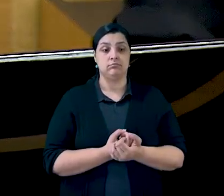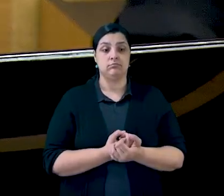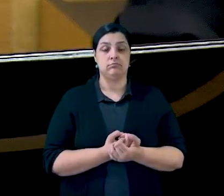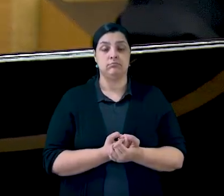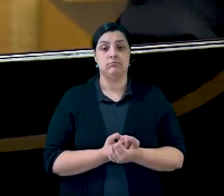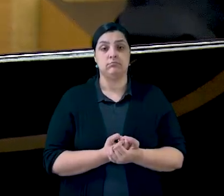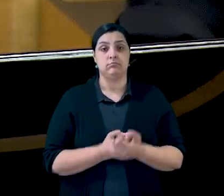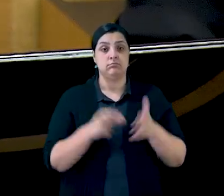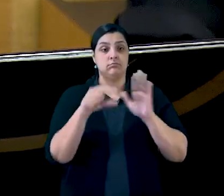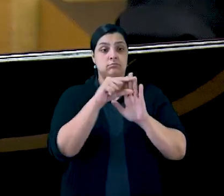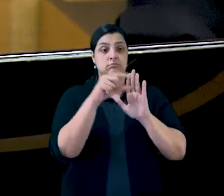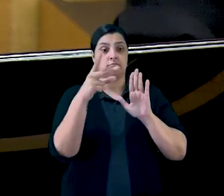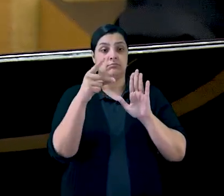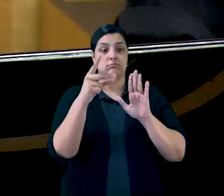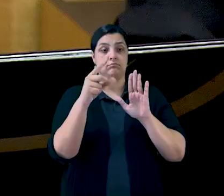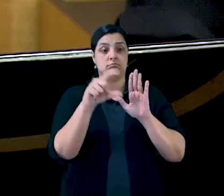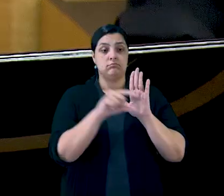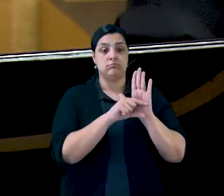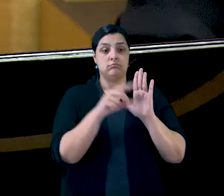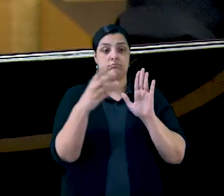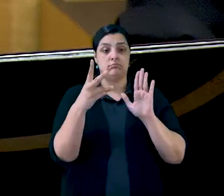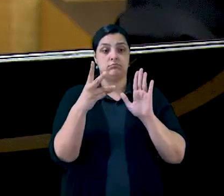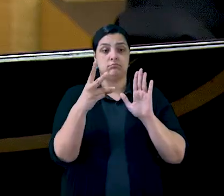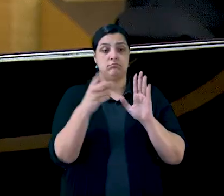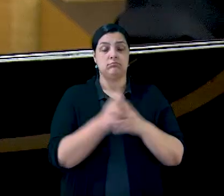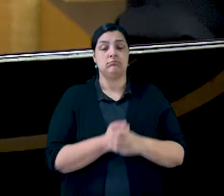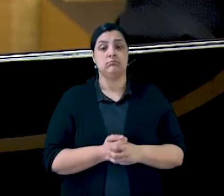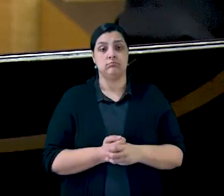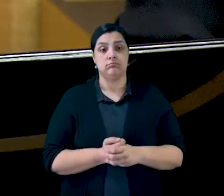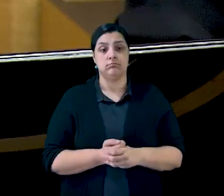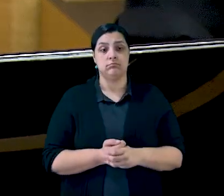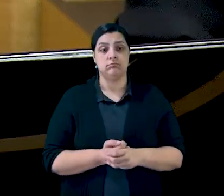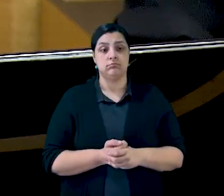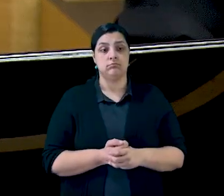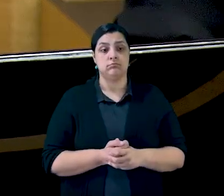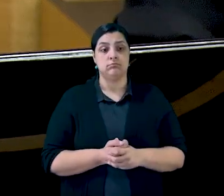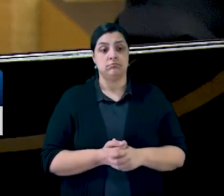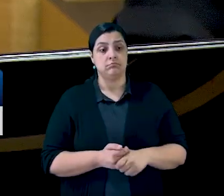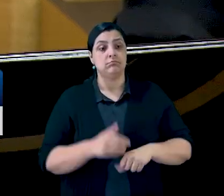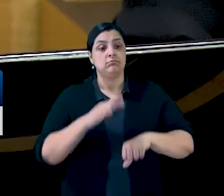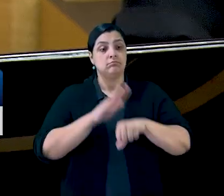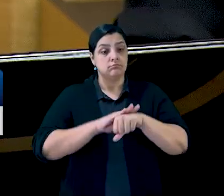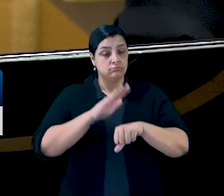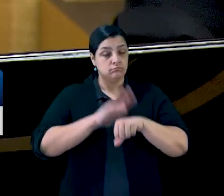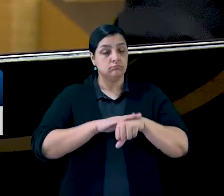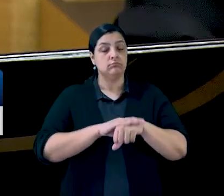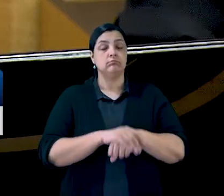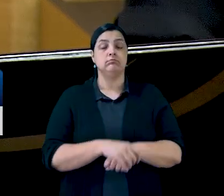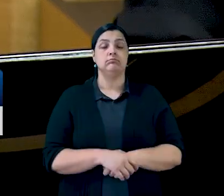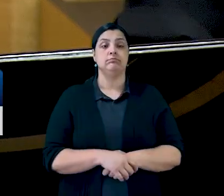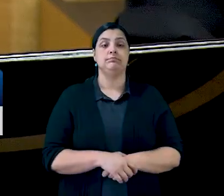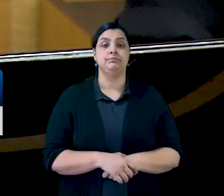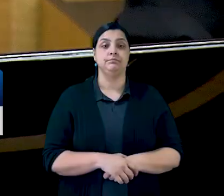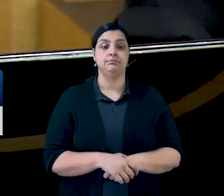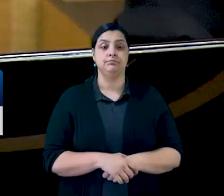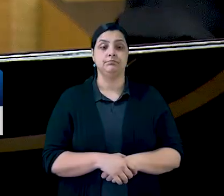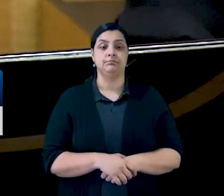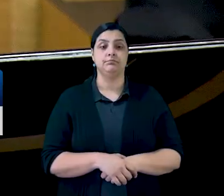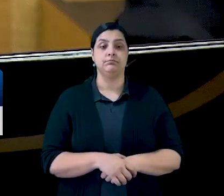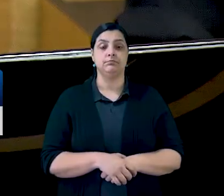os parágrafos 2º, 3º, objeto da insurgência